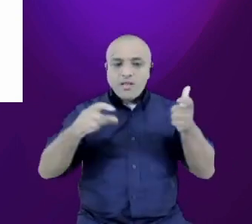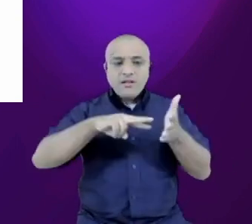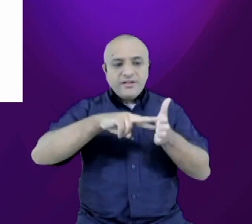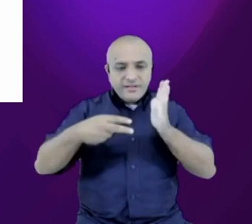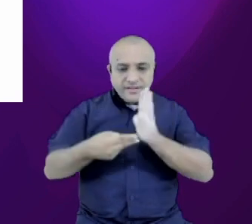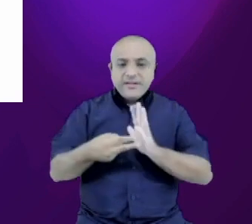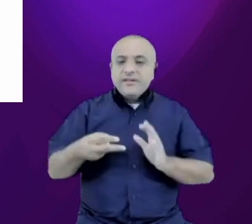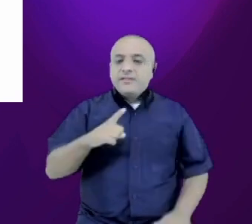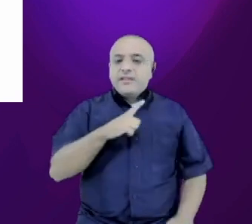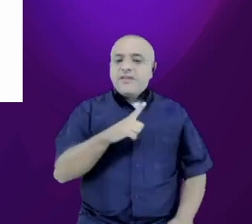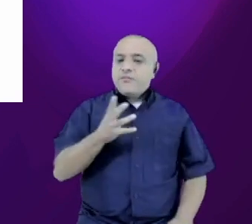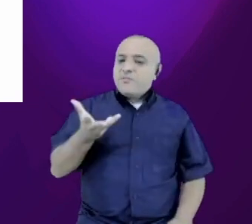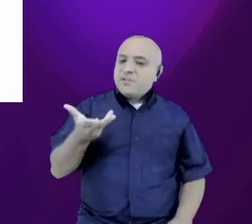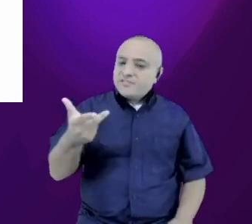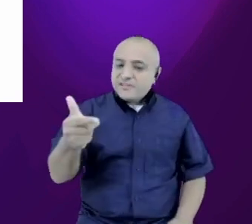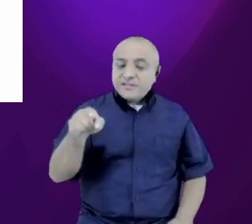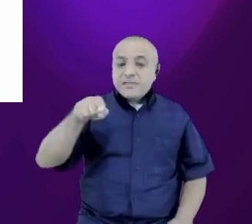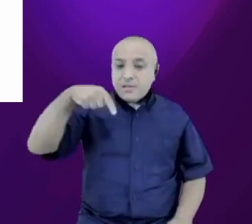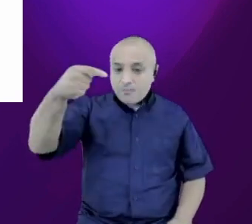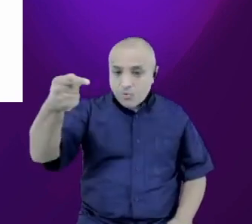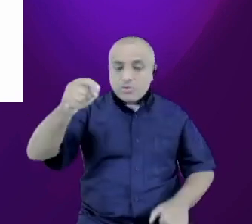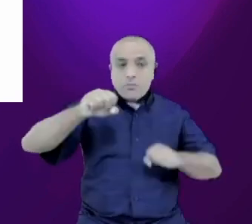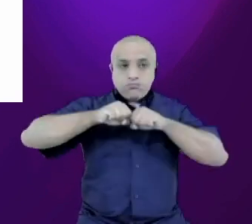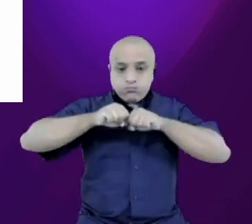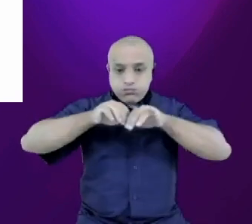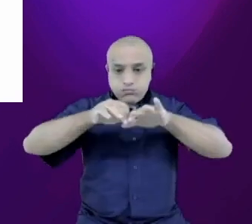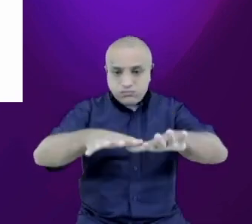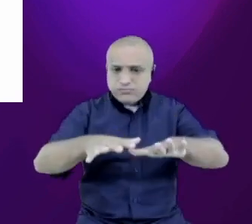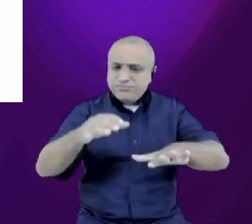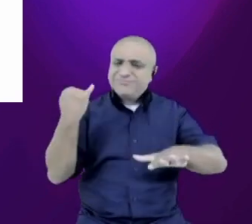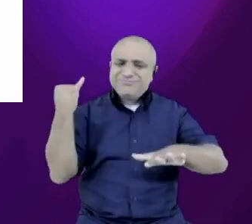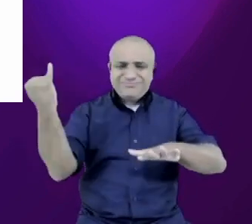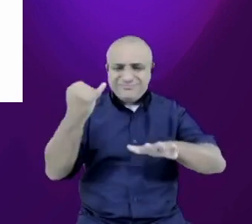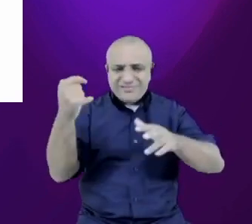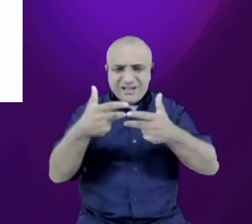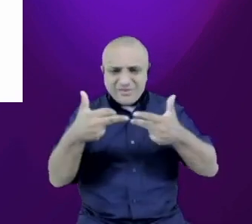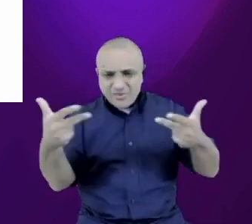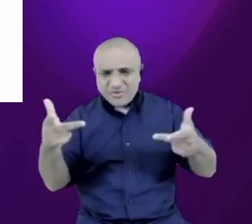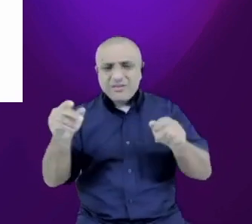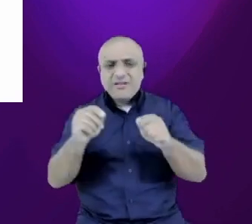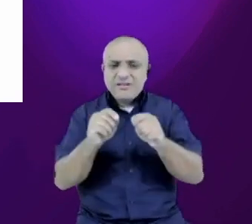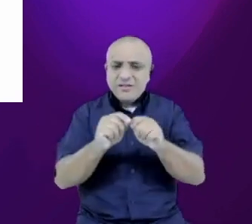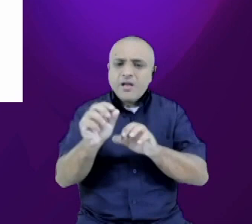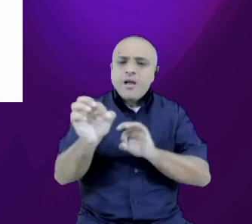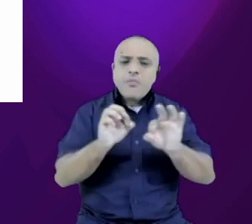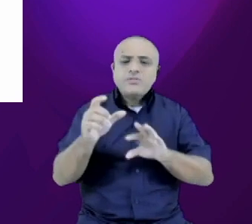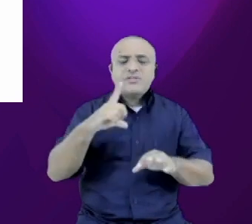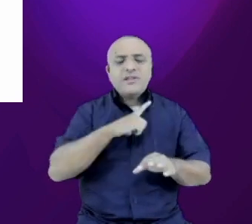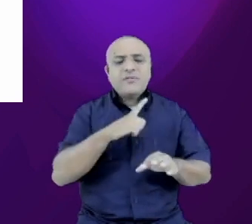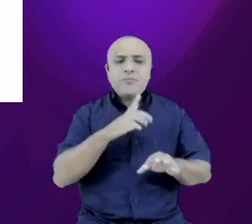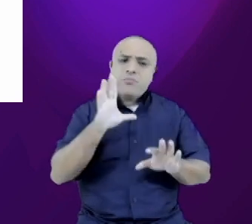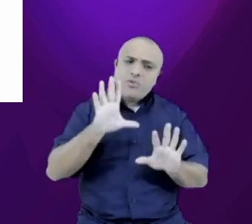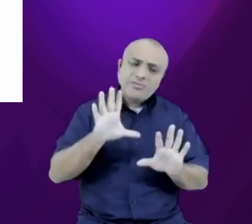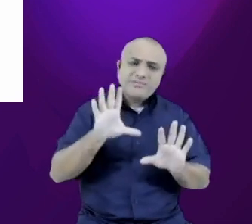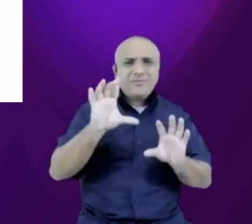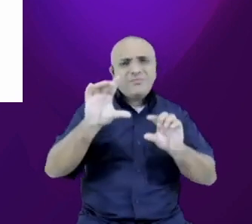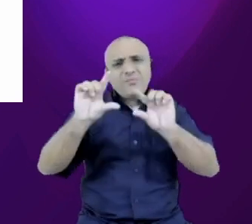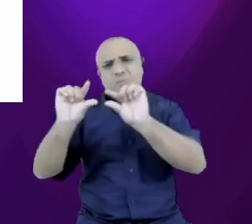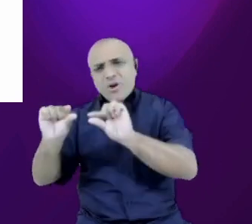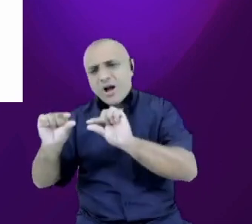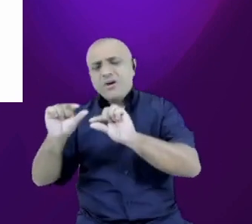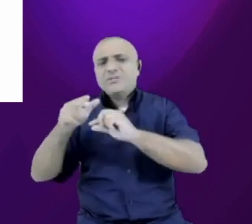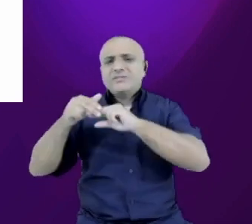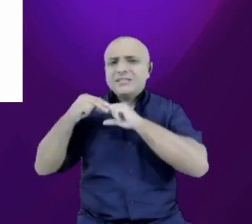uma aceleração após a pandemia, e aí isso é multifatorial, tem algumas correntes que falam que pode ser um pouco fugaz por conta de